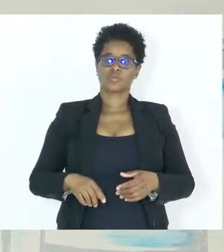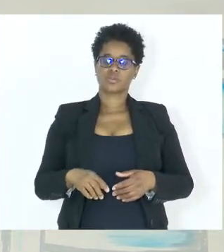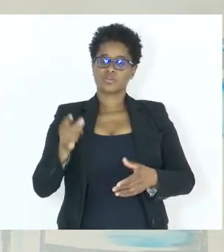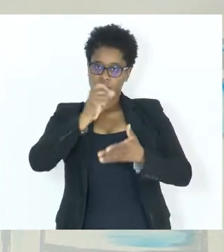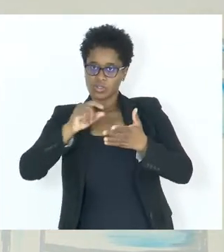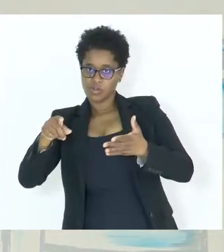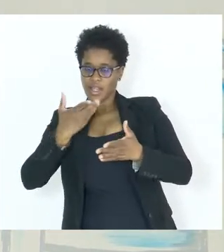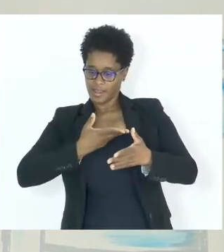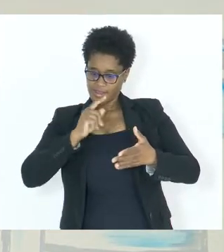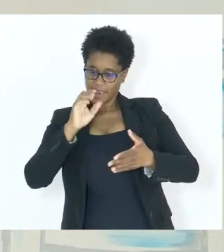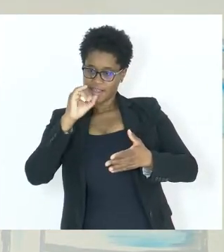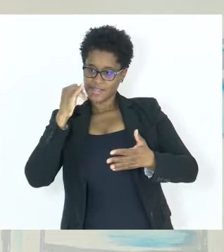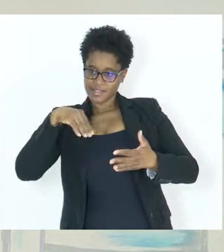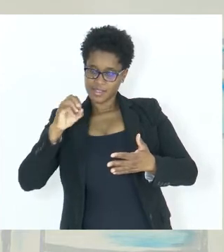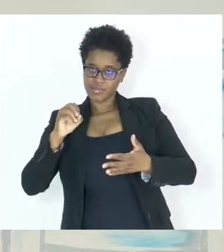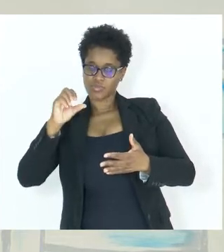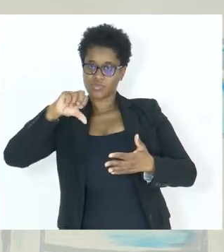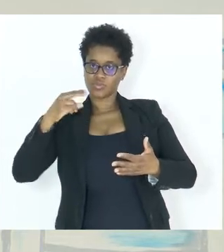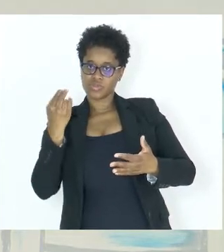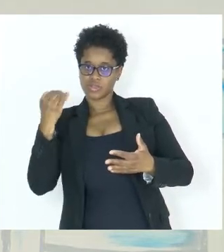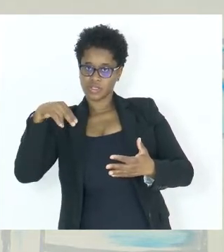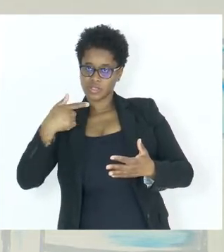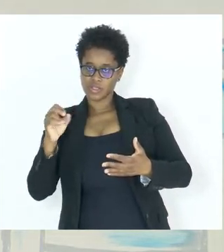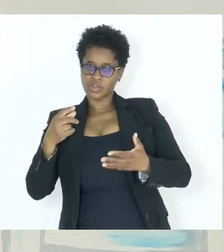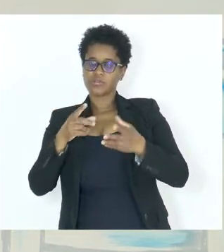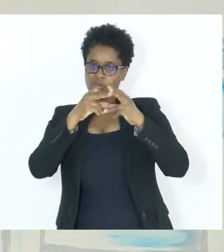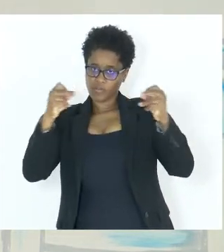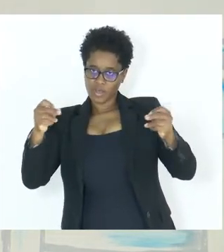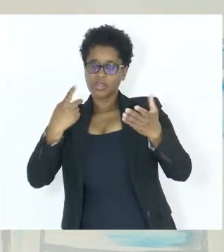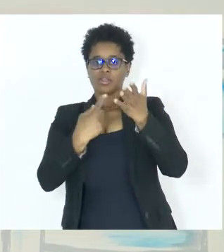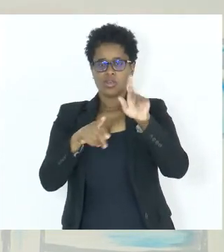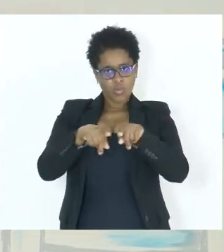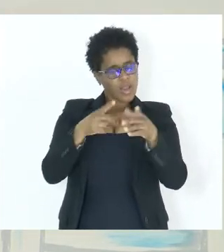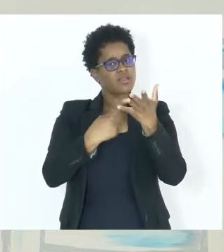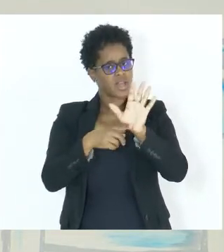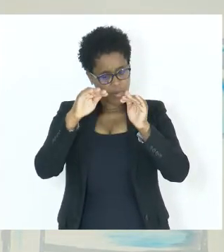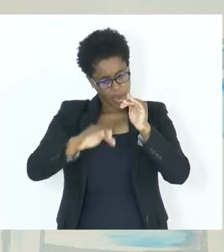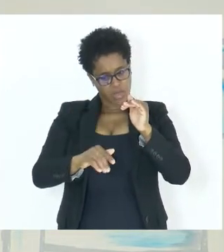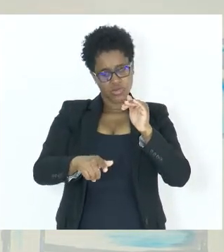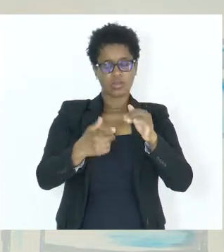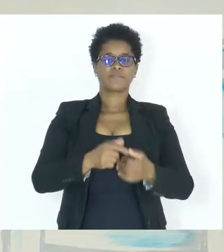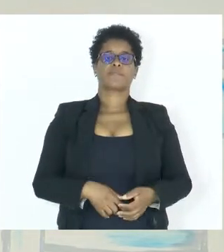15º por extenso, como exemplo aqui embaixo. Temos quanto? Vamos ler. Temos